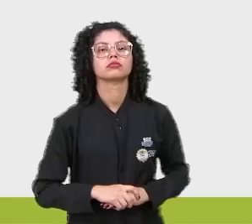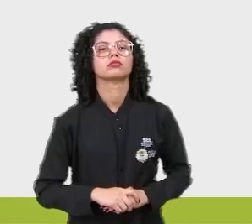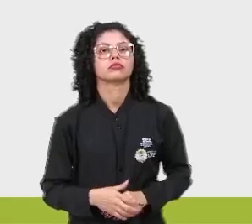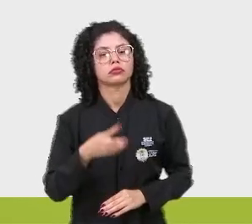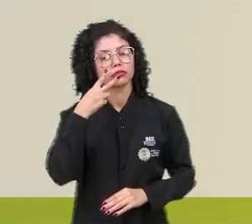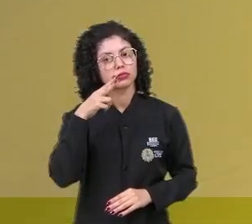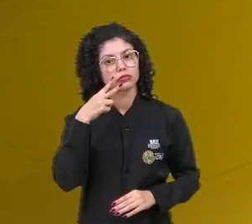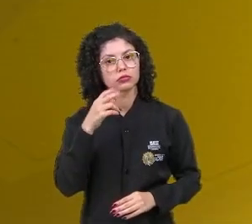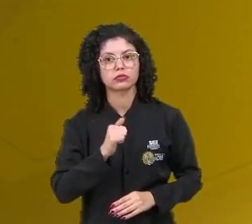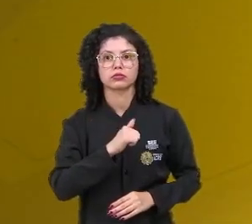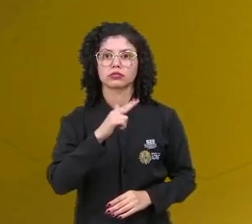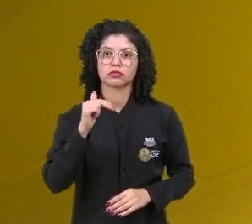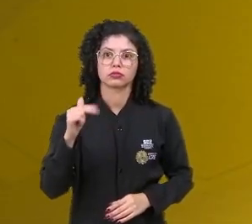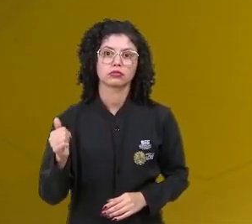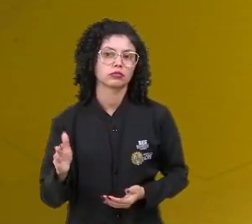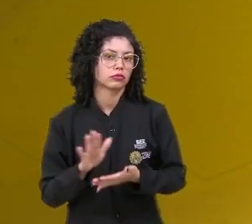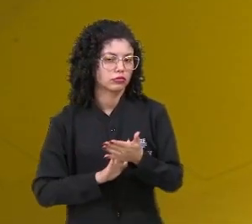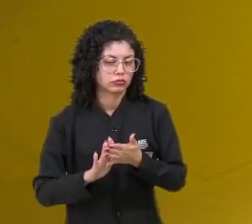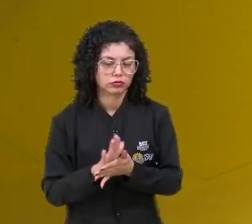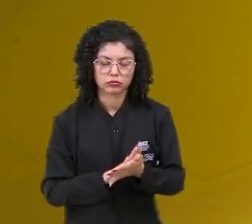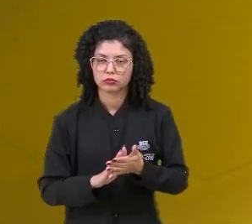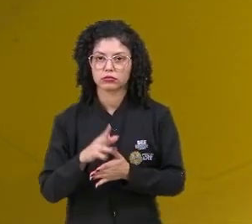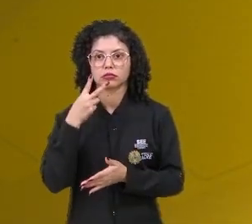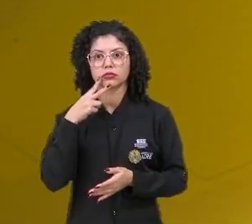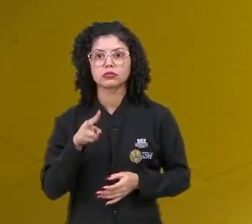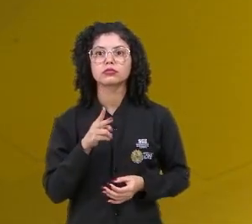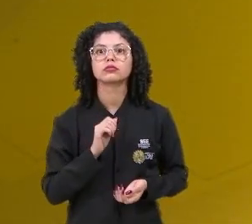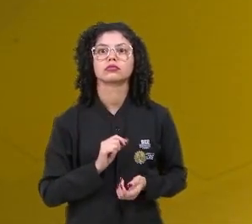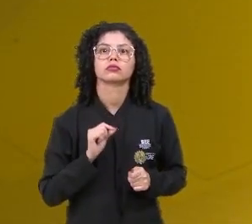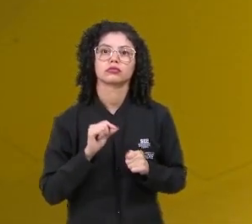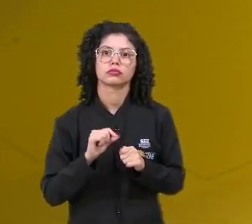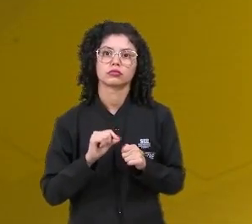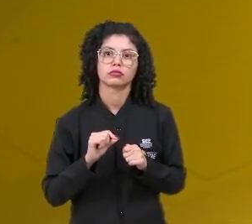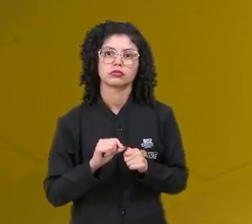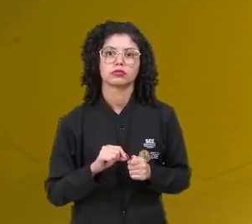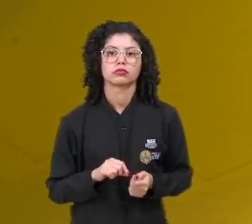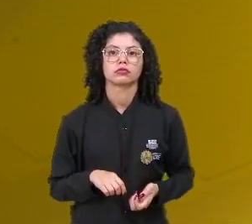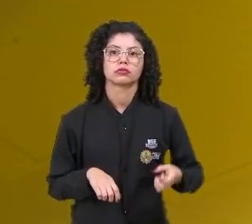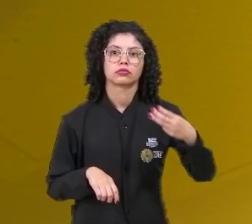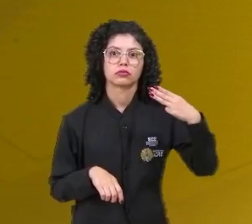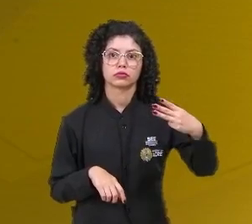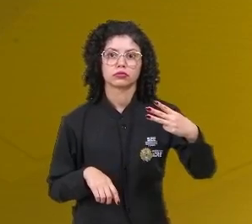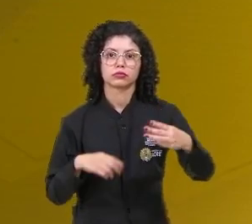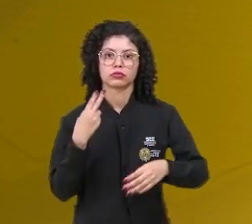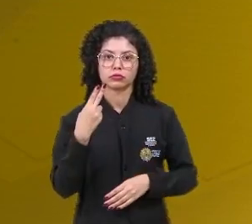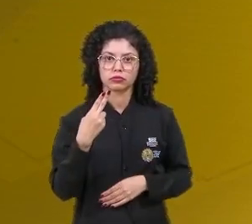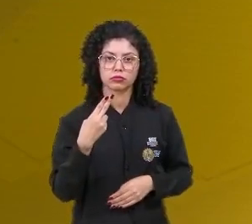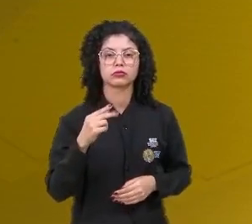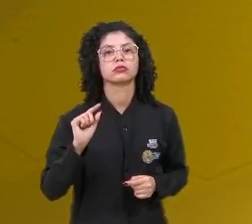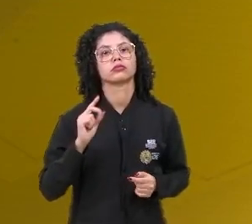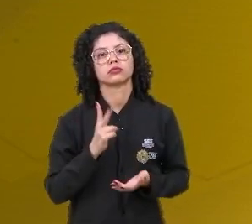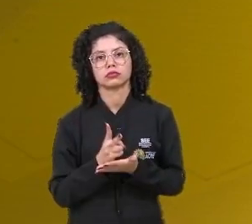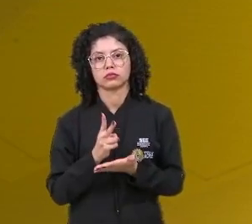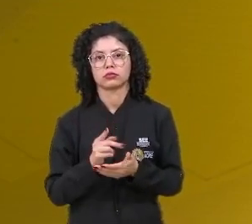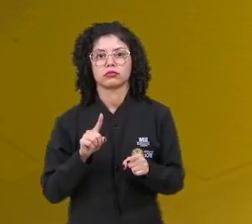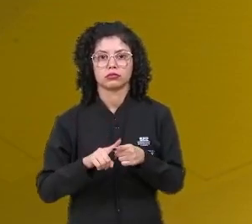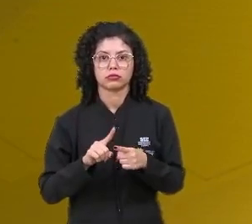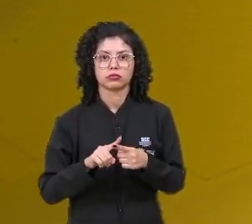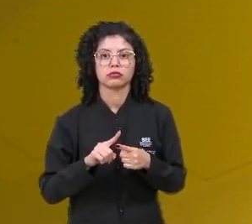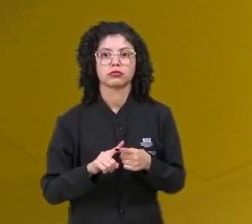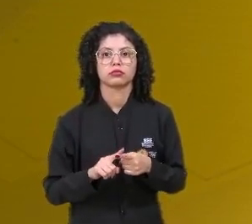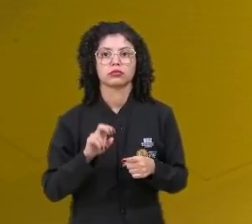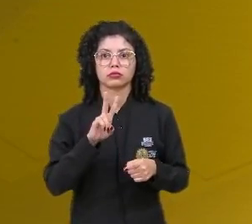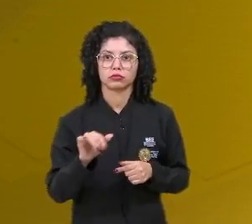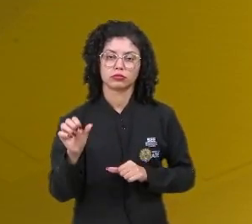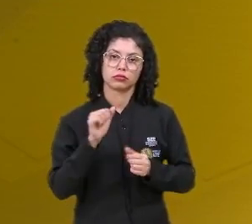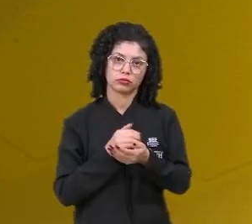Você nunca, em hipótese alguma, vai ver o carbono fazendo uma ligação tripla e dupla ao mesmo tempo. Por quê? Porque vai